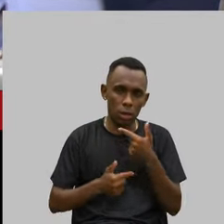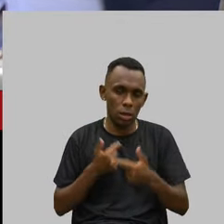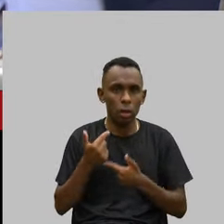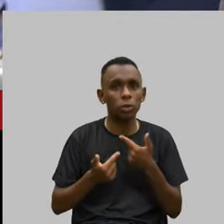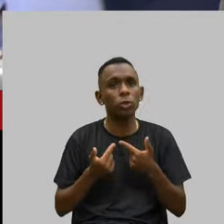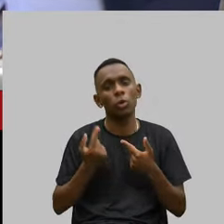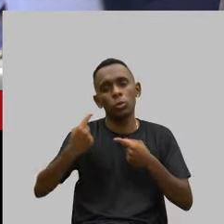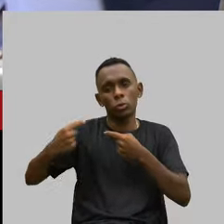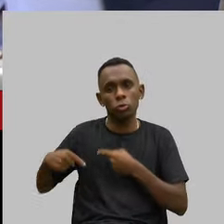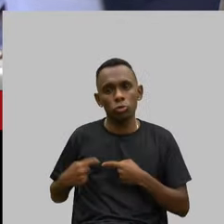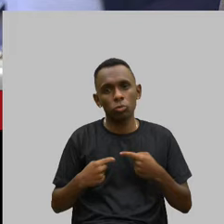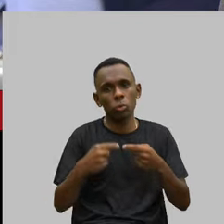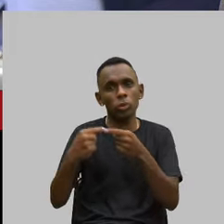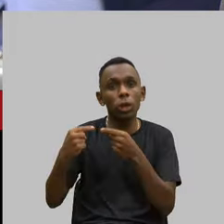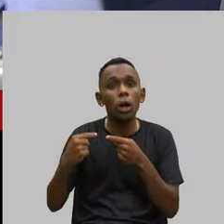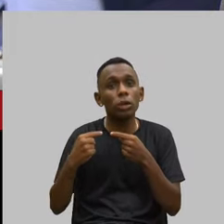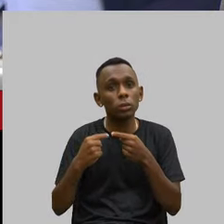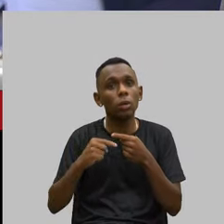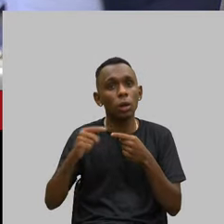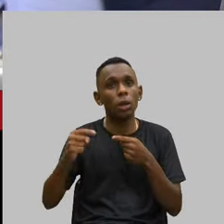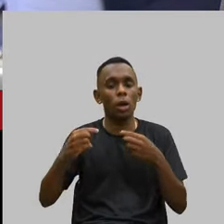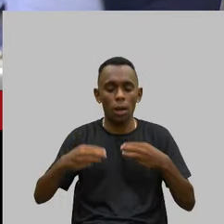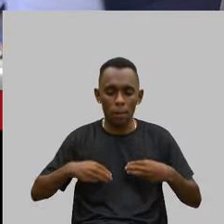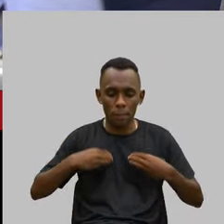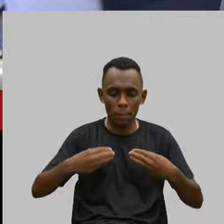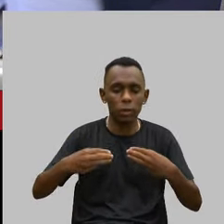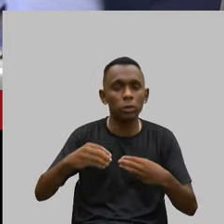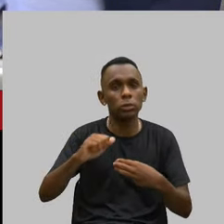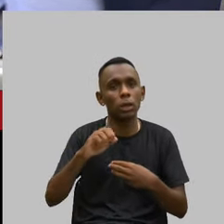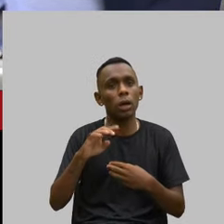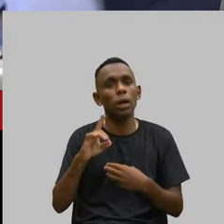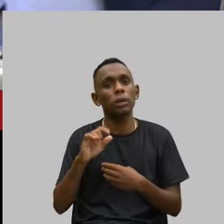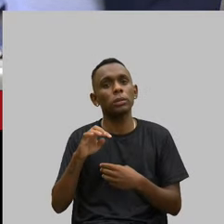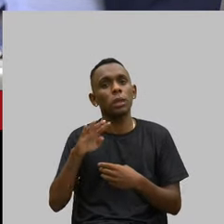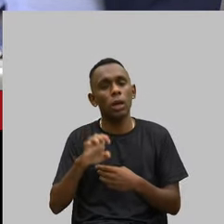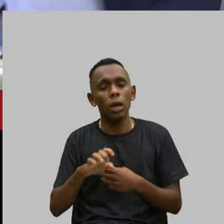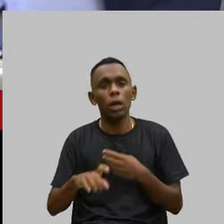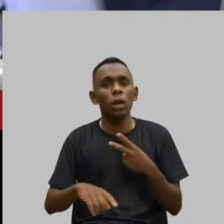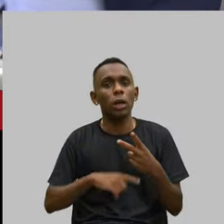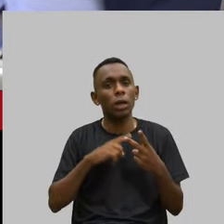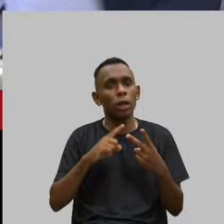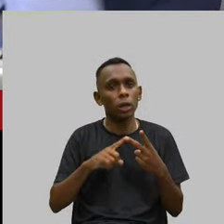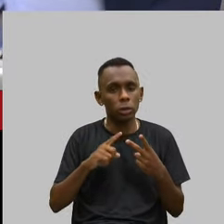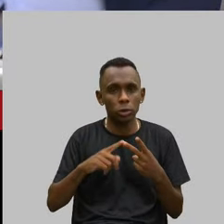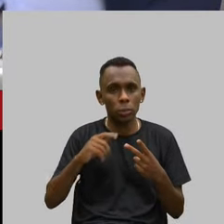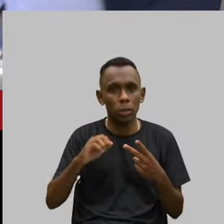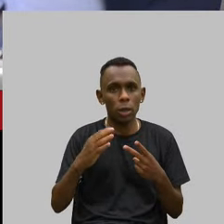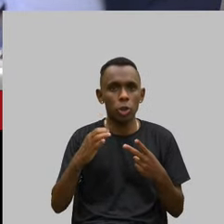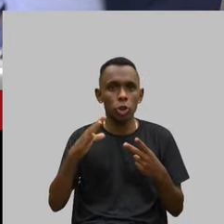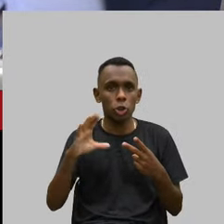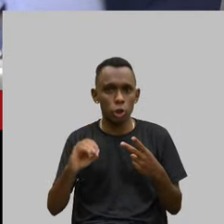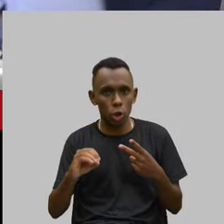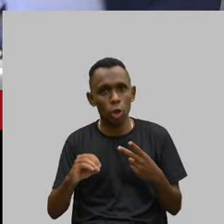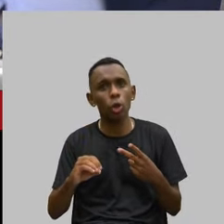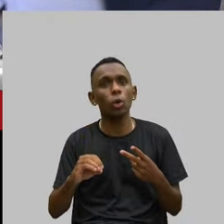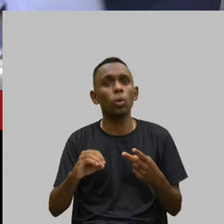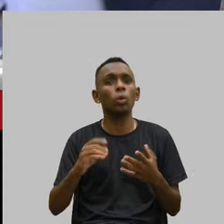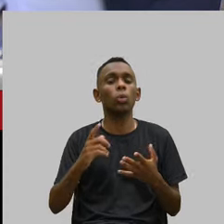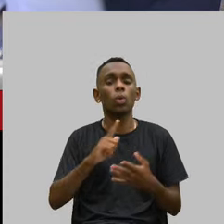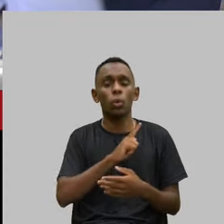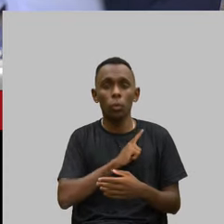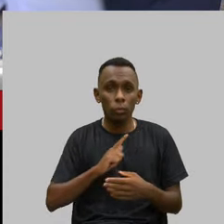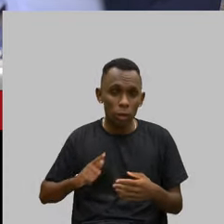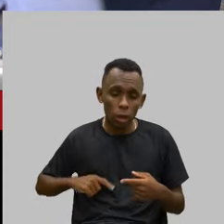as discussões eh lá com o ministro Haddad com o presidente Pacheco né o governador o vice-governador fizeram